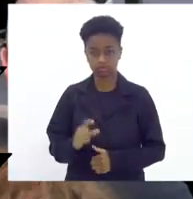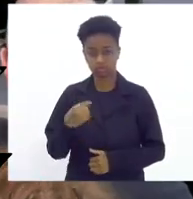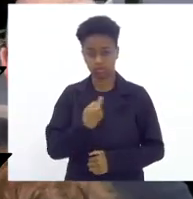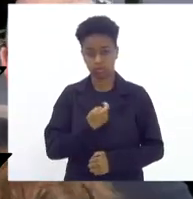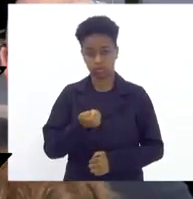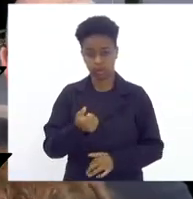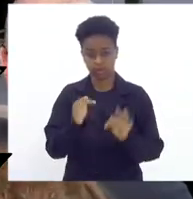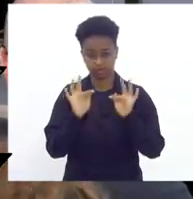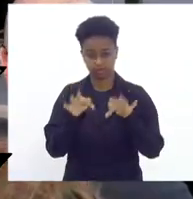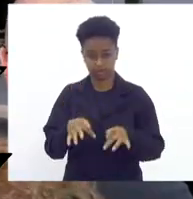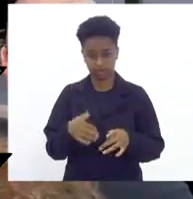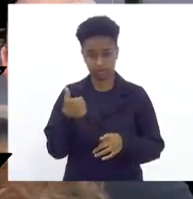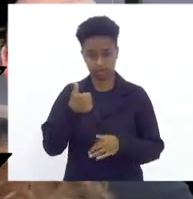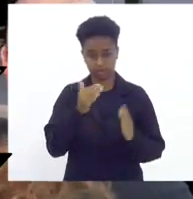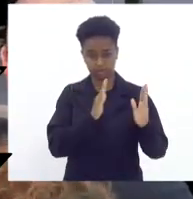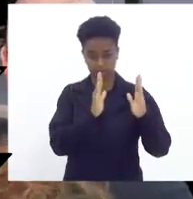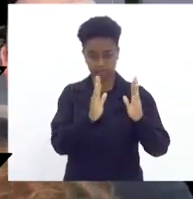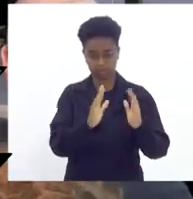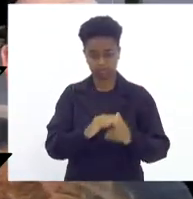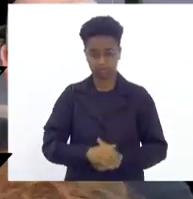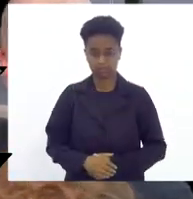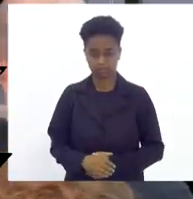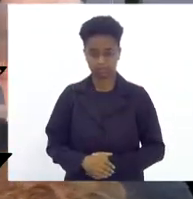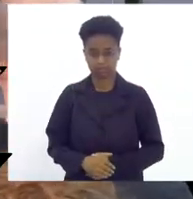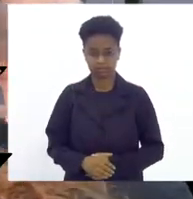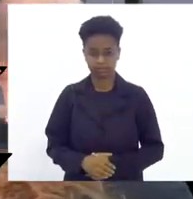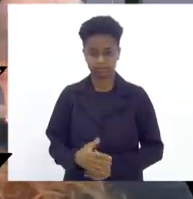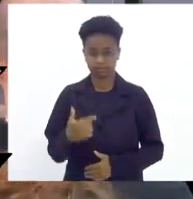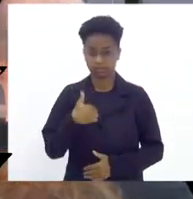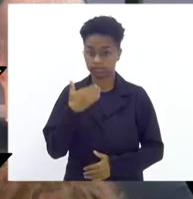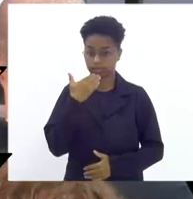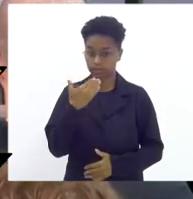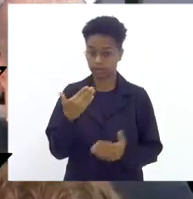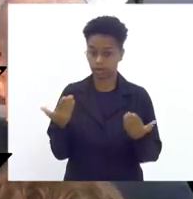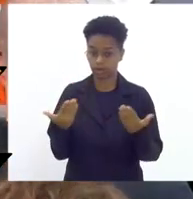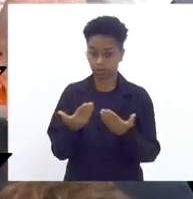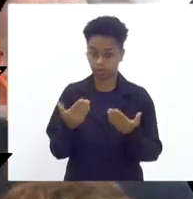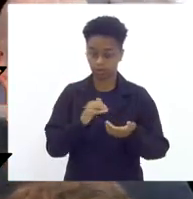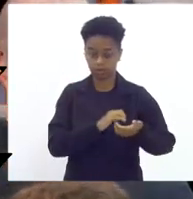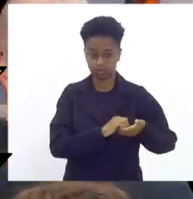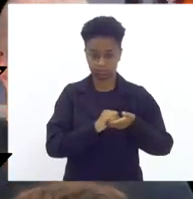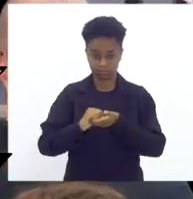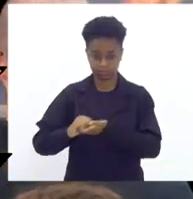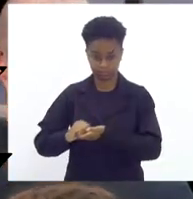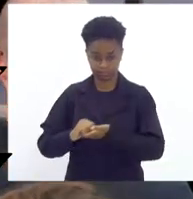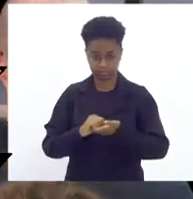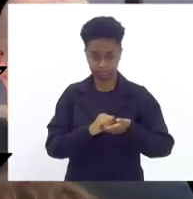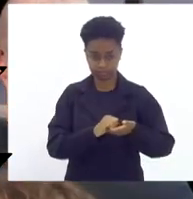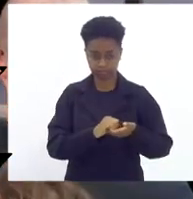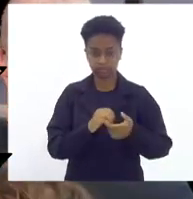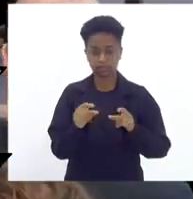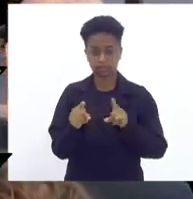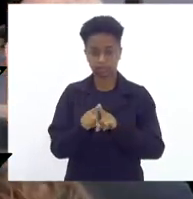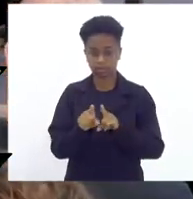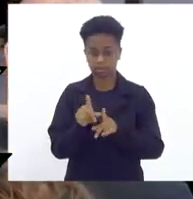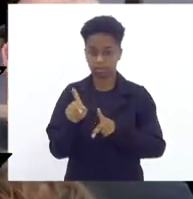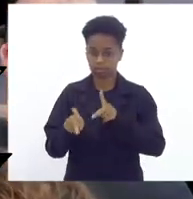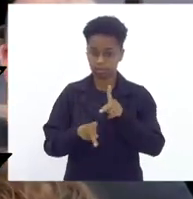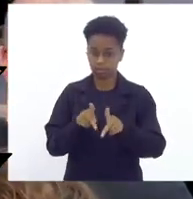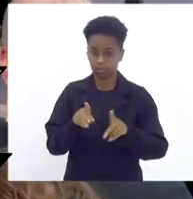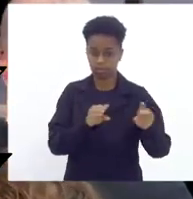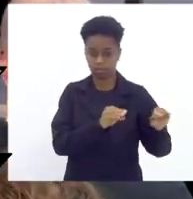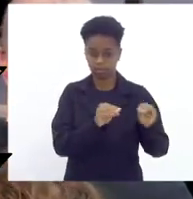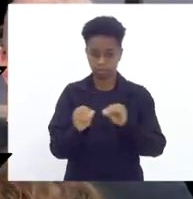tá terminando esse primeiro bloco eu vou pedir agora para as próximas saudações que são também de populações